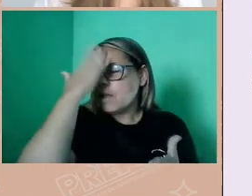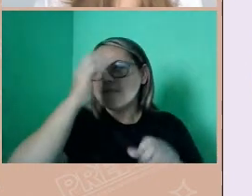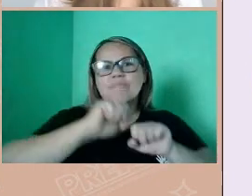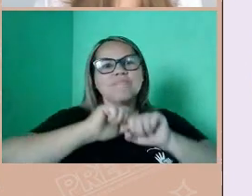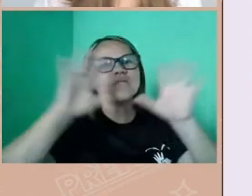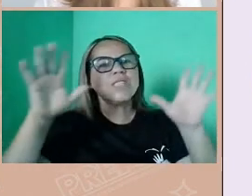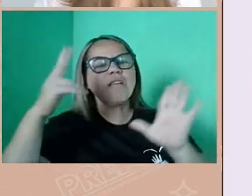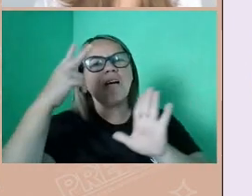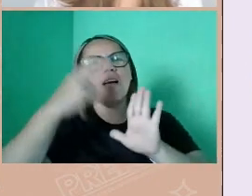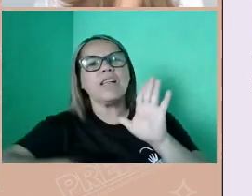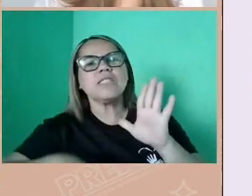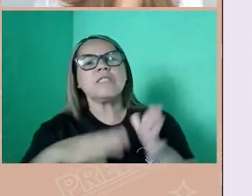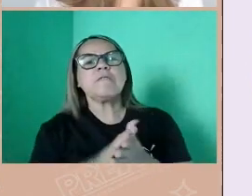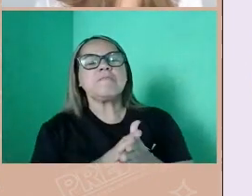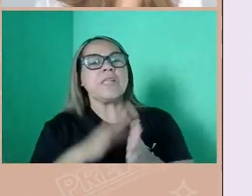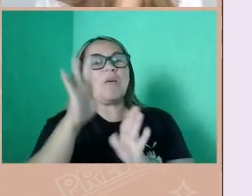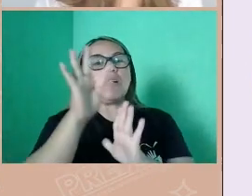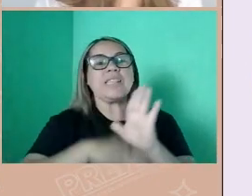então o texto é o seguinte